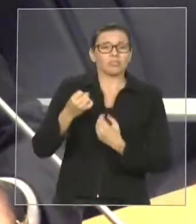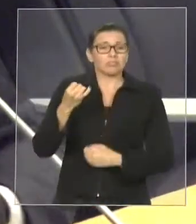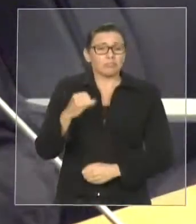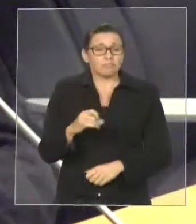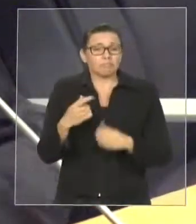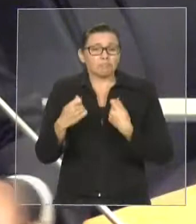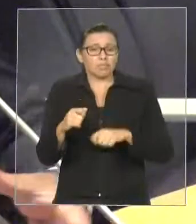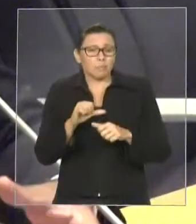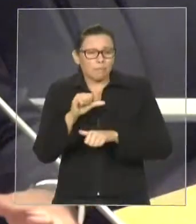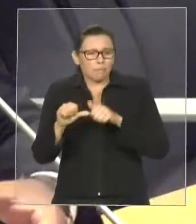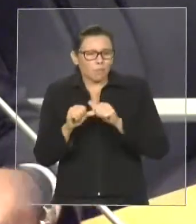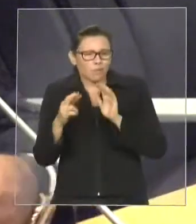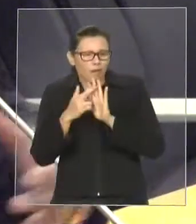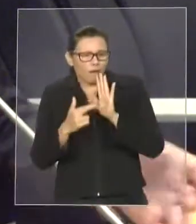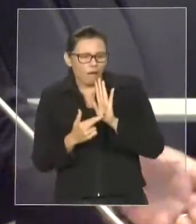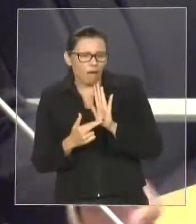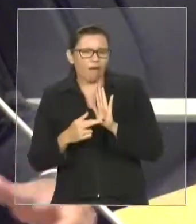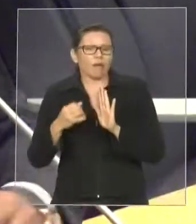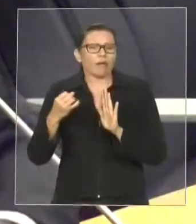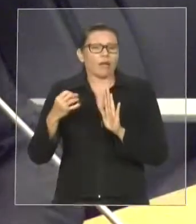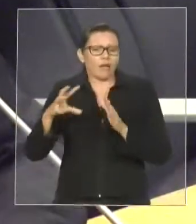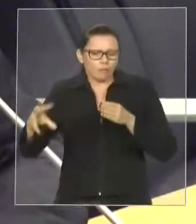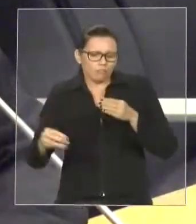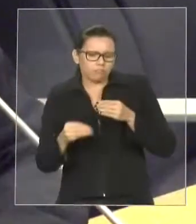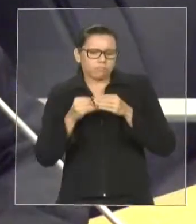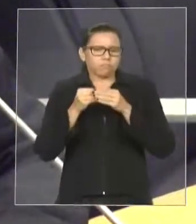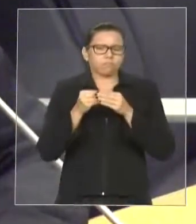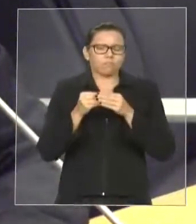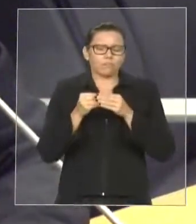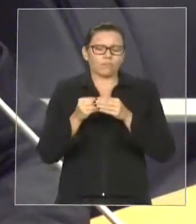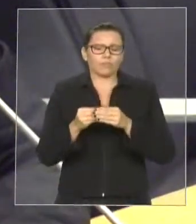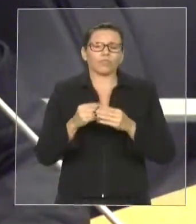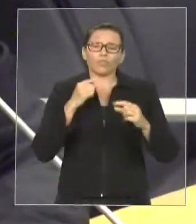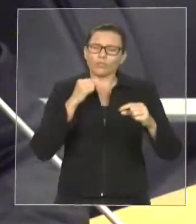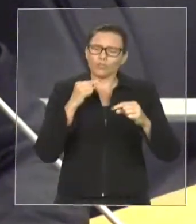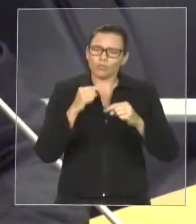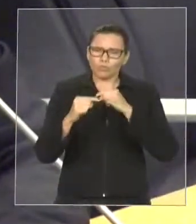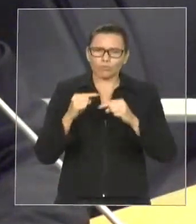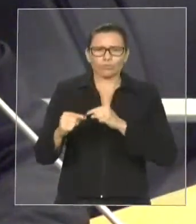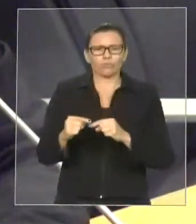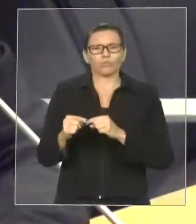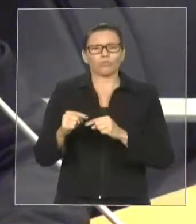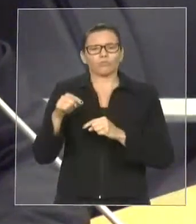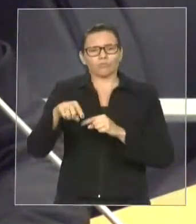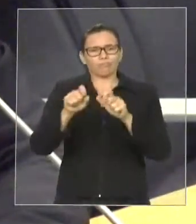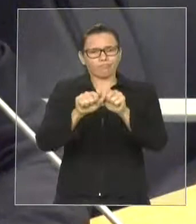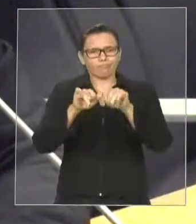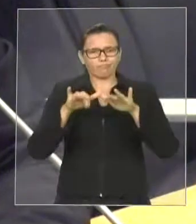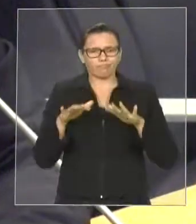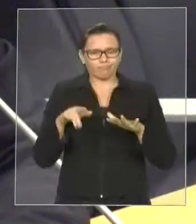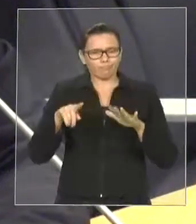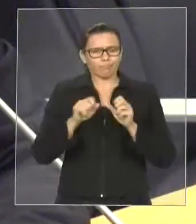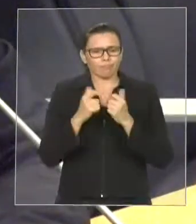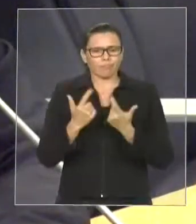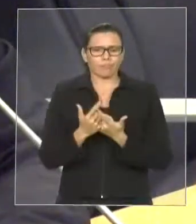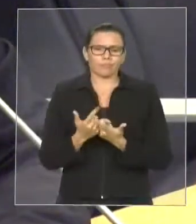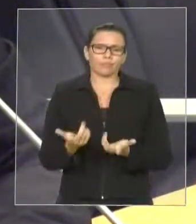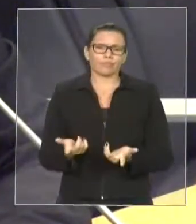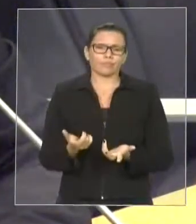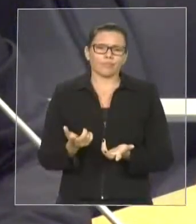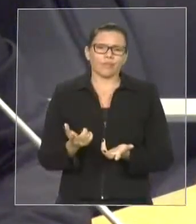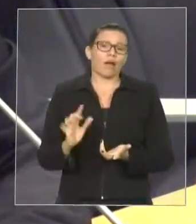poderíamos fazer alguma modificação e ter uma ampla discussão aqui nessa casa. O governo do Estado manda e aqui